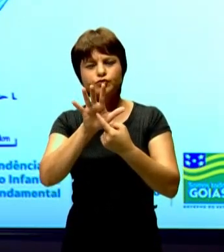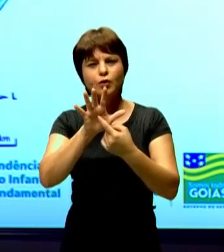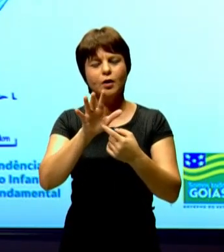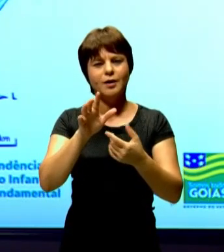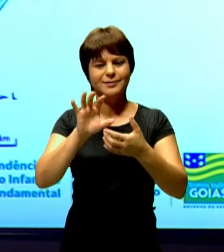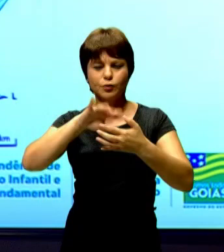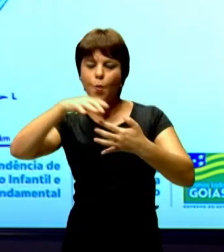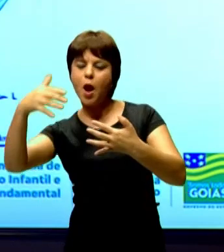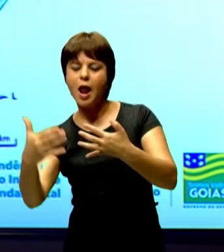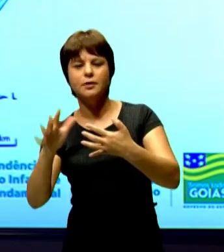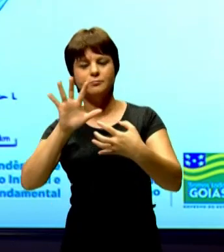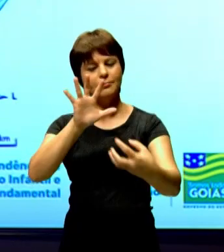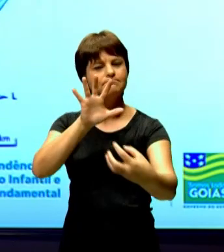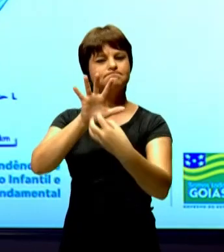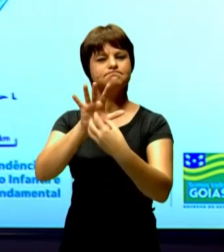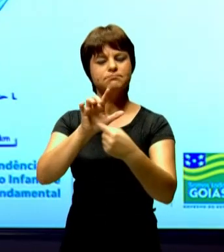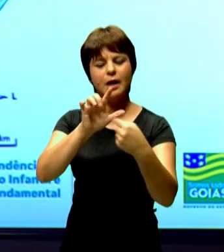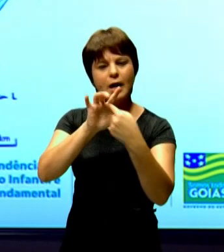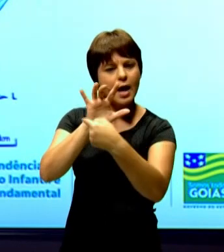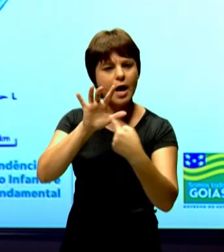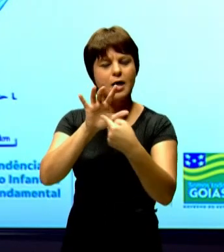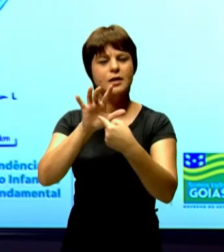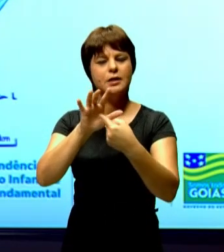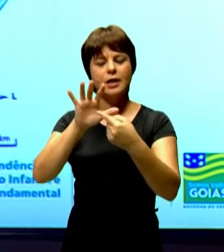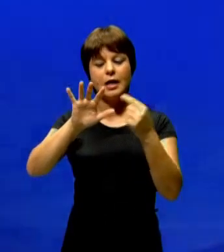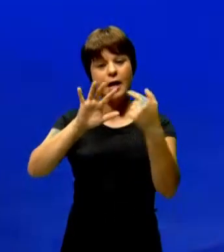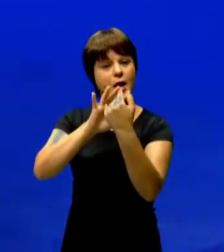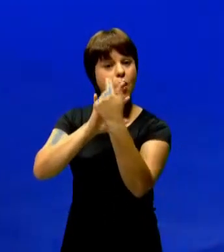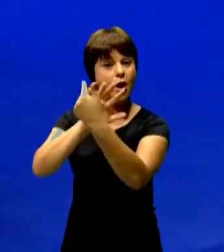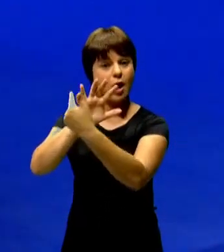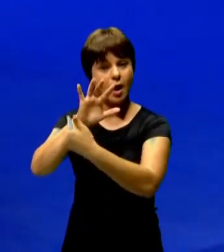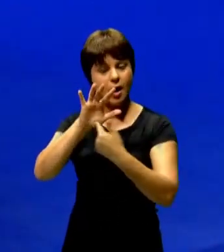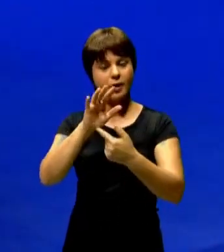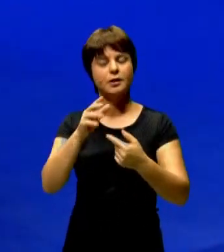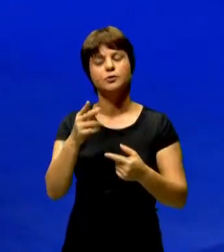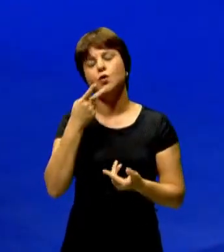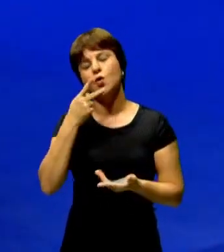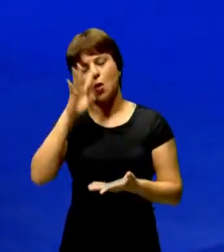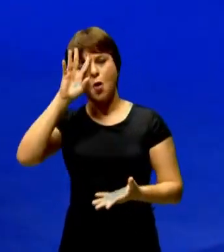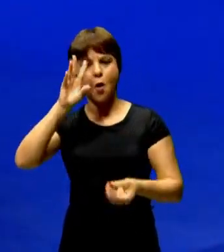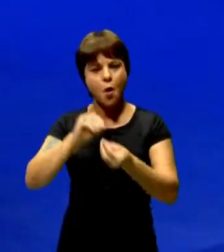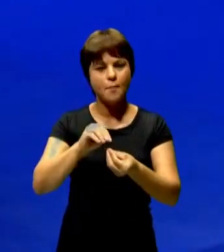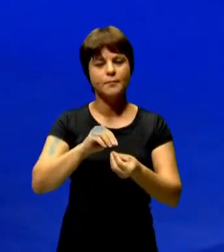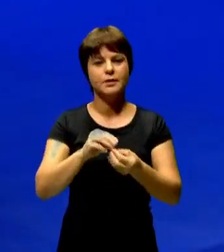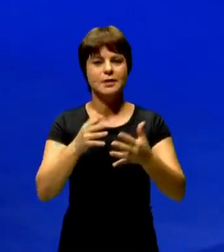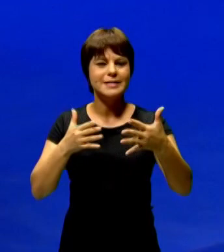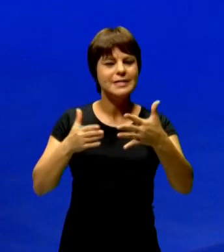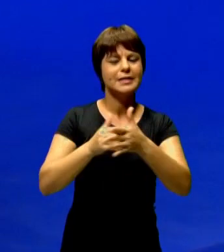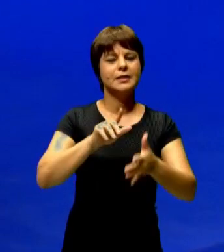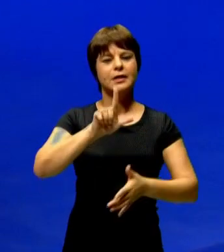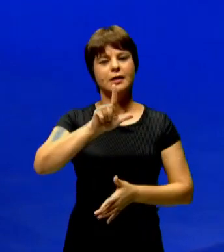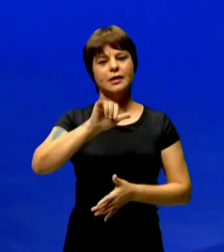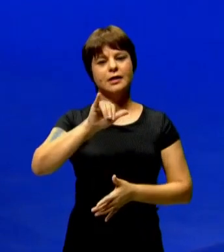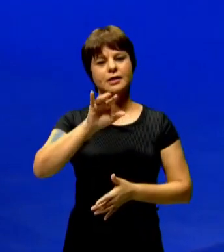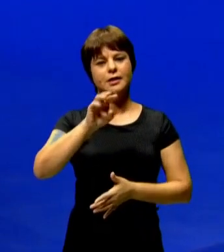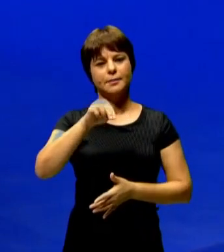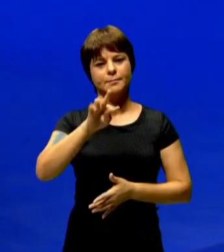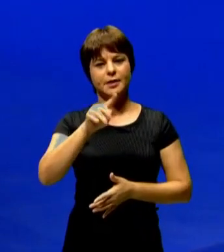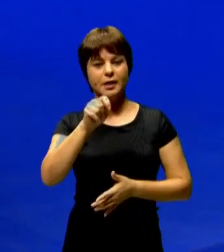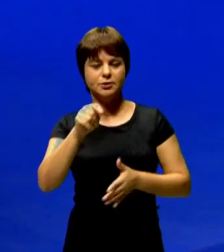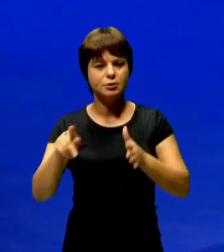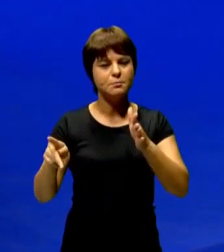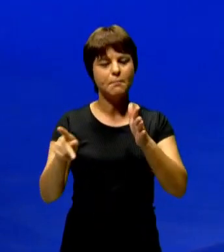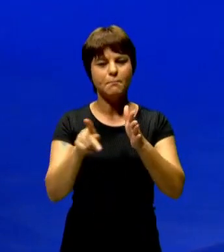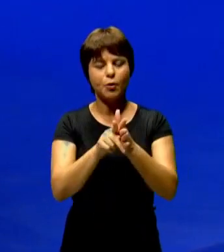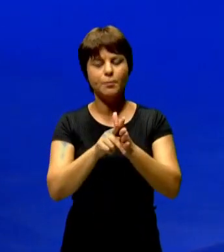suas bordas. Essas bordas nós vamos chamar aqui, resumidamente, em limites